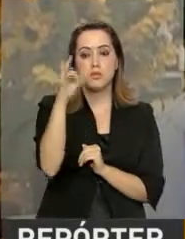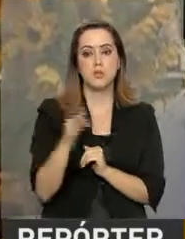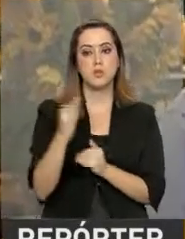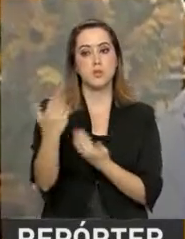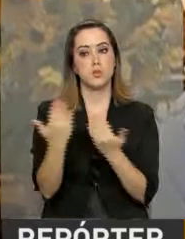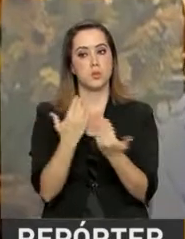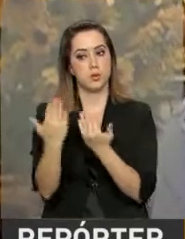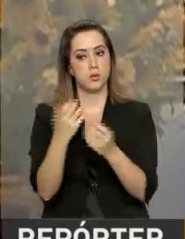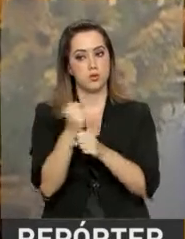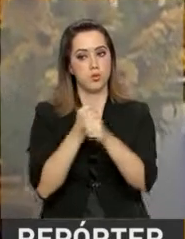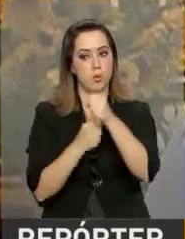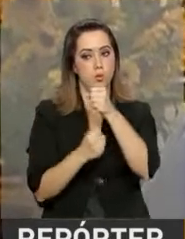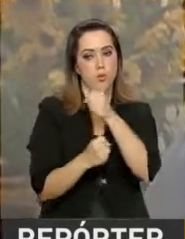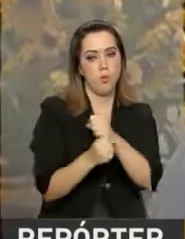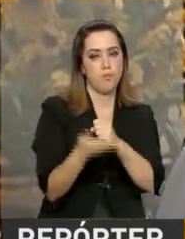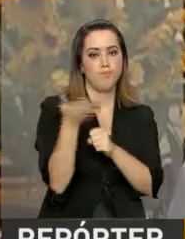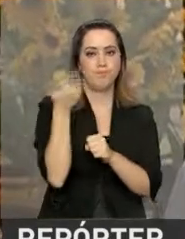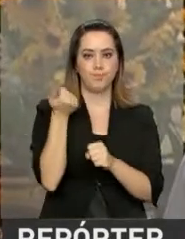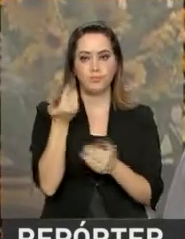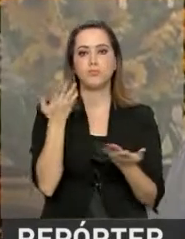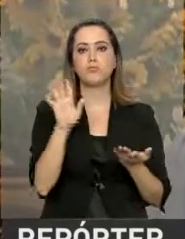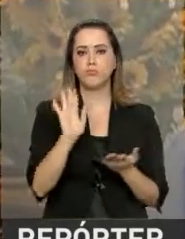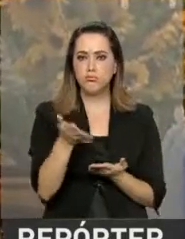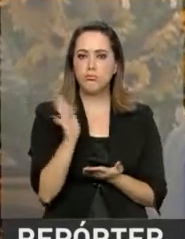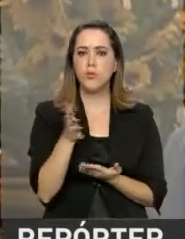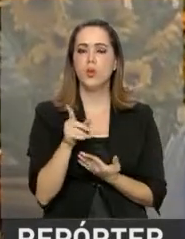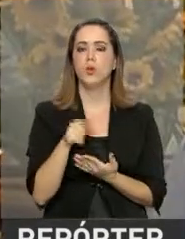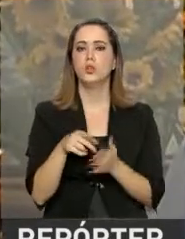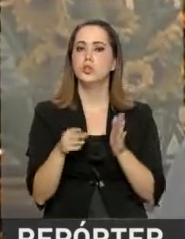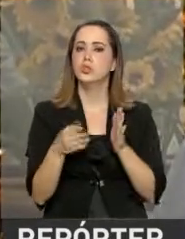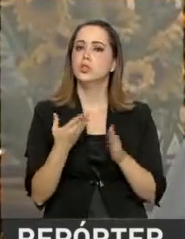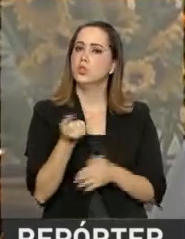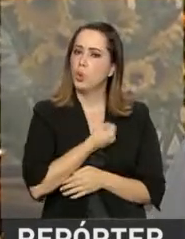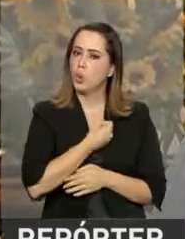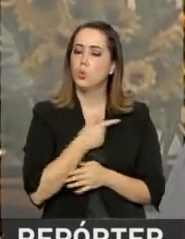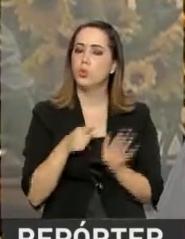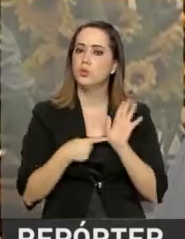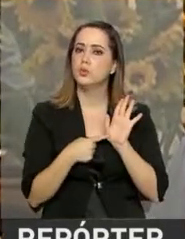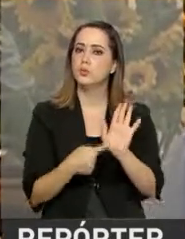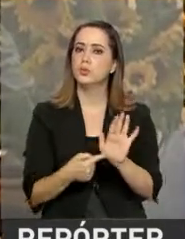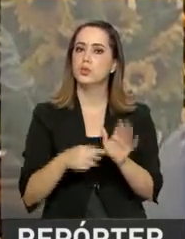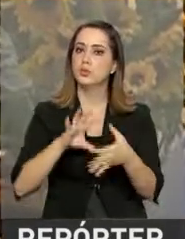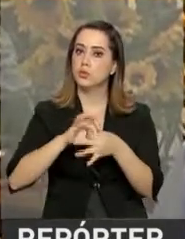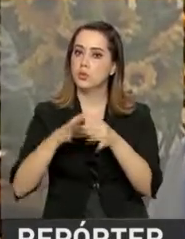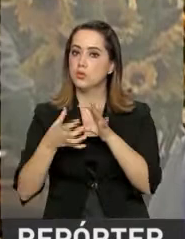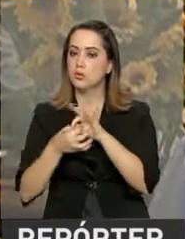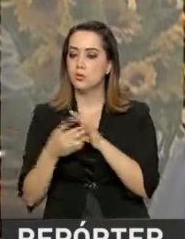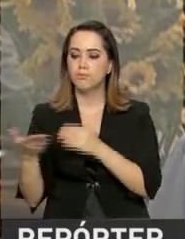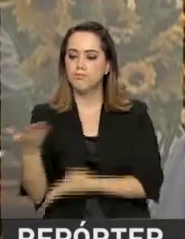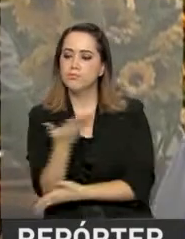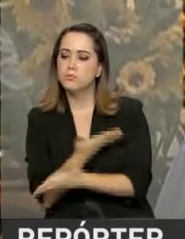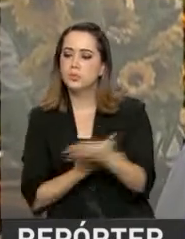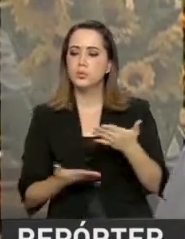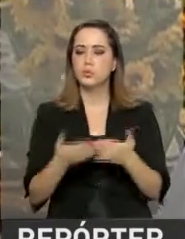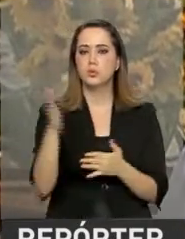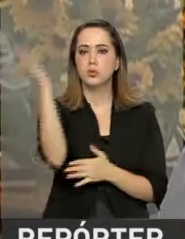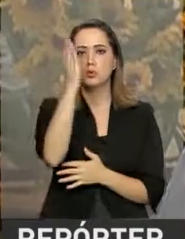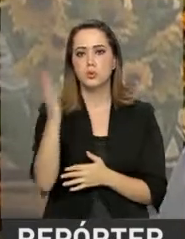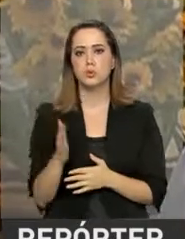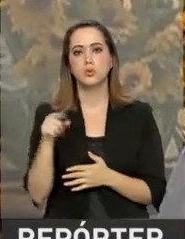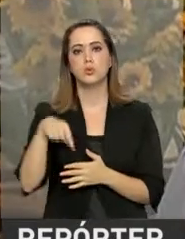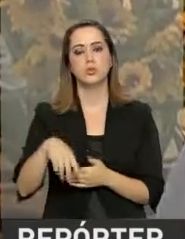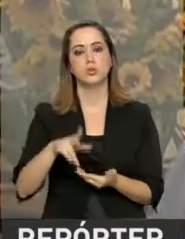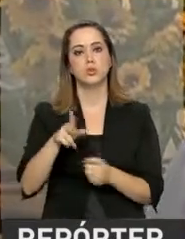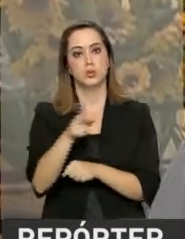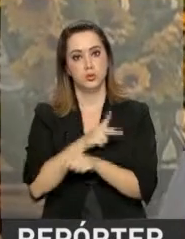comparado ao primeiro semestre do ano passado então isso é um dado que mostra que as olimpíadas nesse movimento brasil no mercado